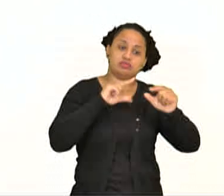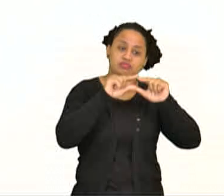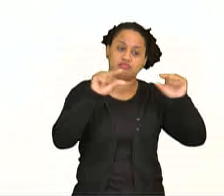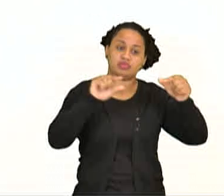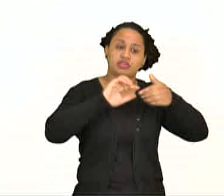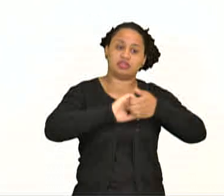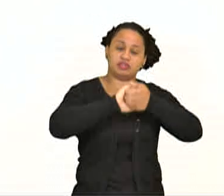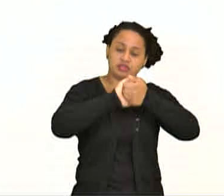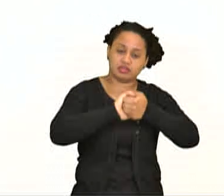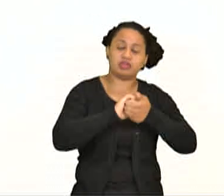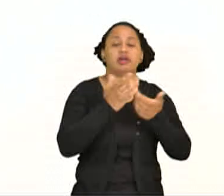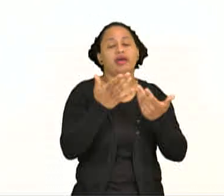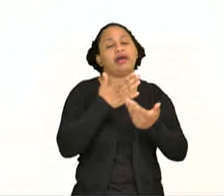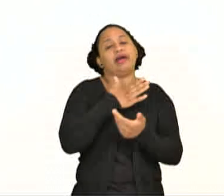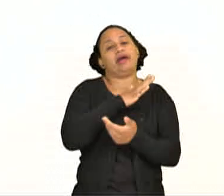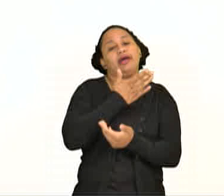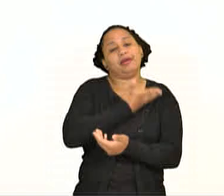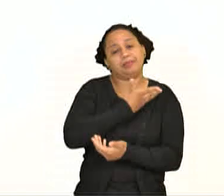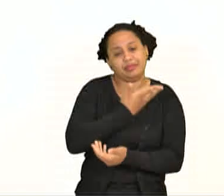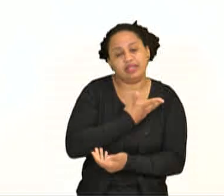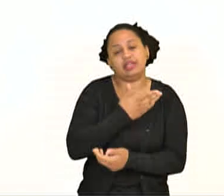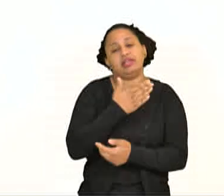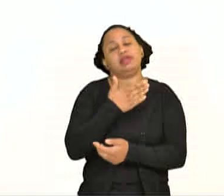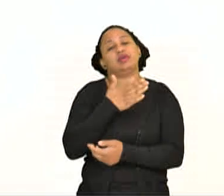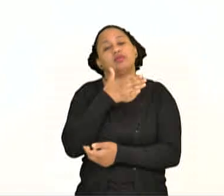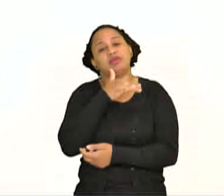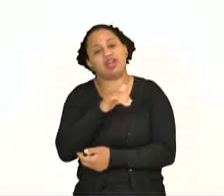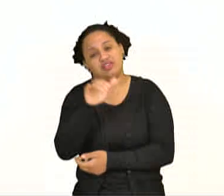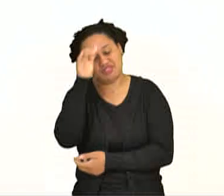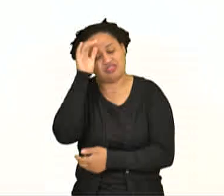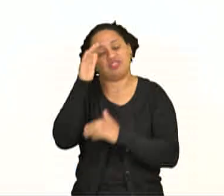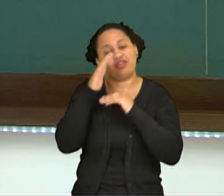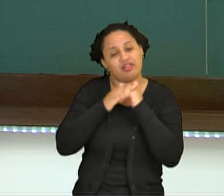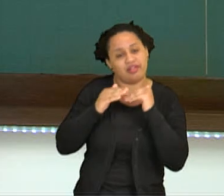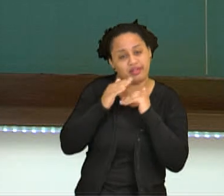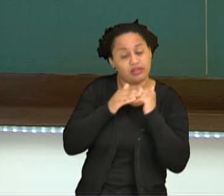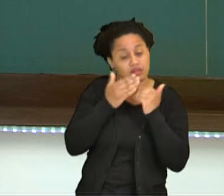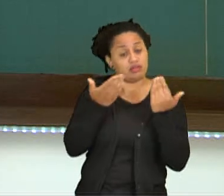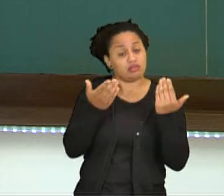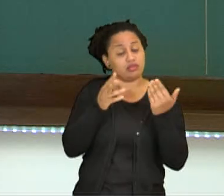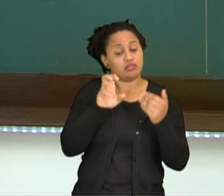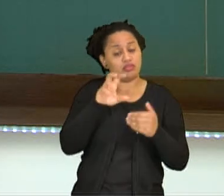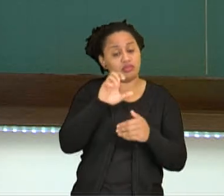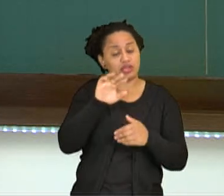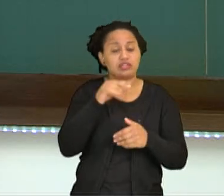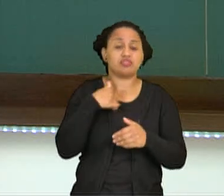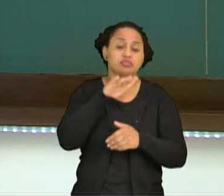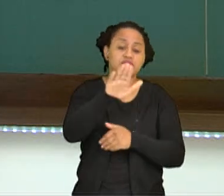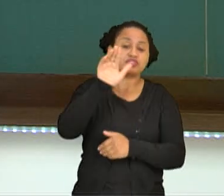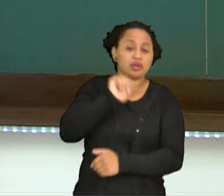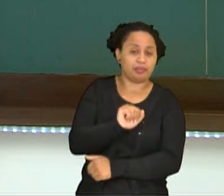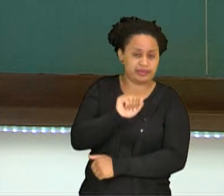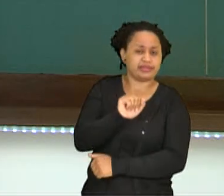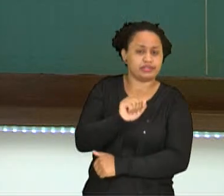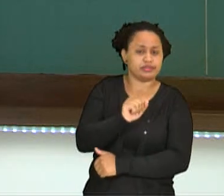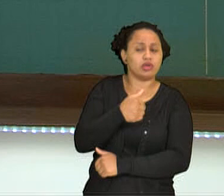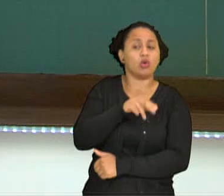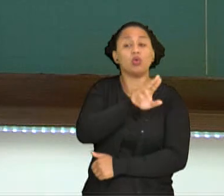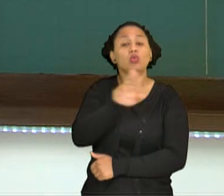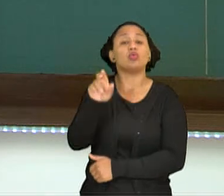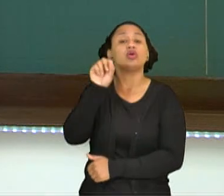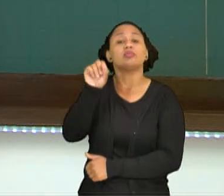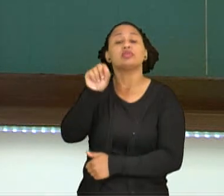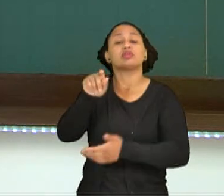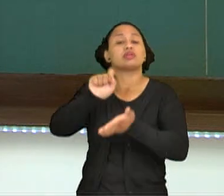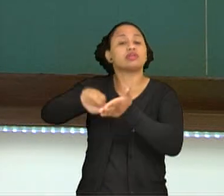saudações. Caro amigo, tia querida. Como é uma carta pessoal, o vocativo é como se fosse um chamamento, é o nome da pessoa para quem eu estou